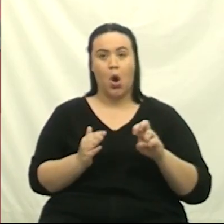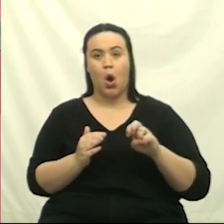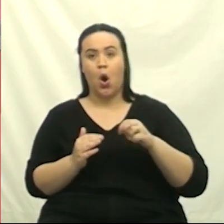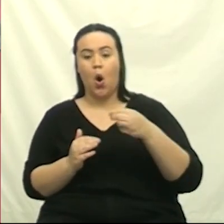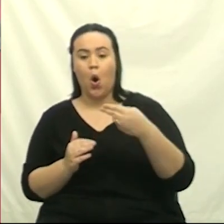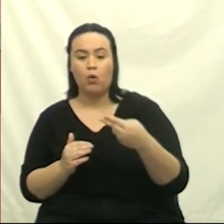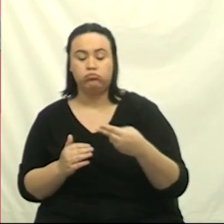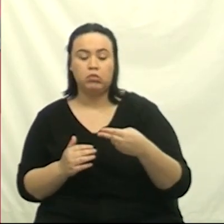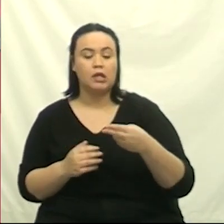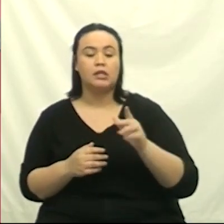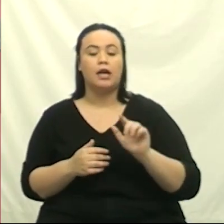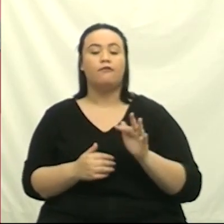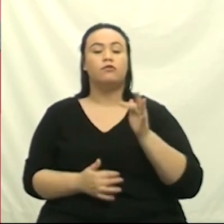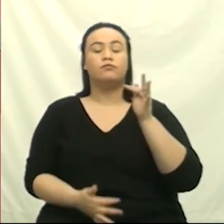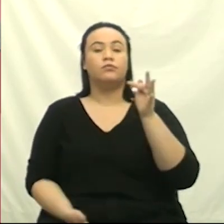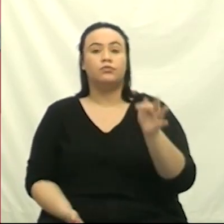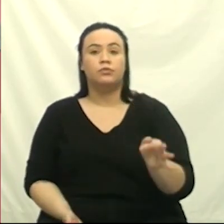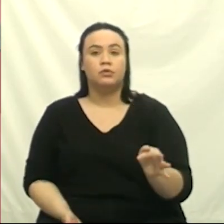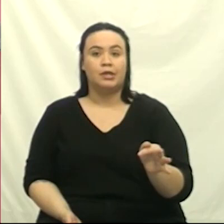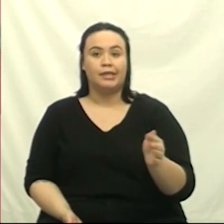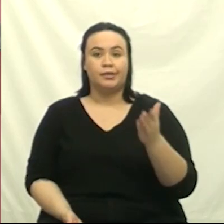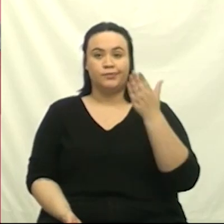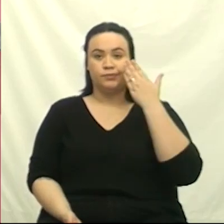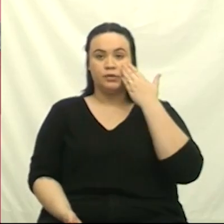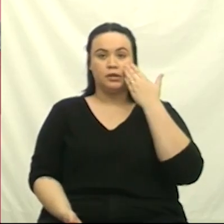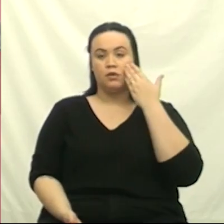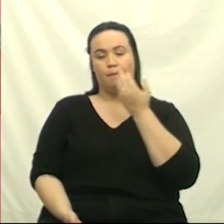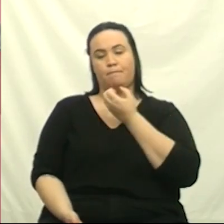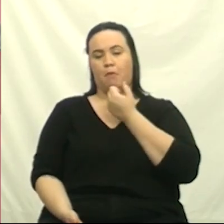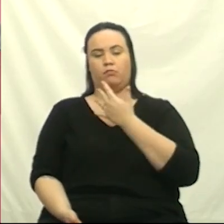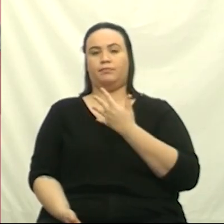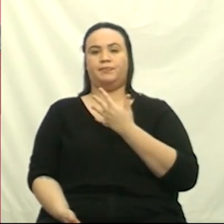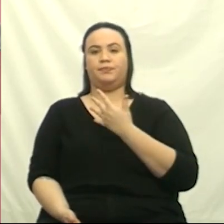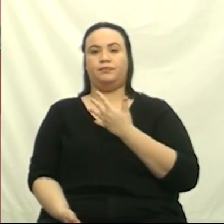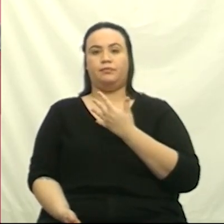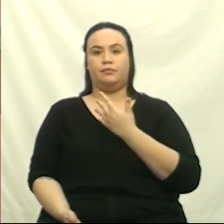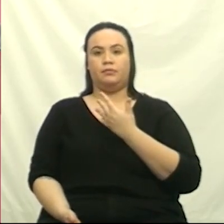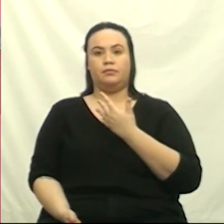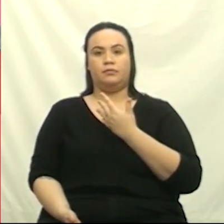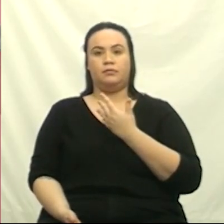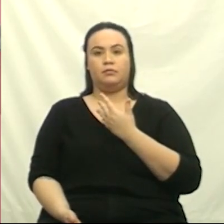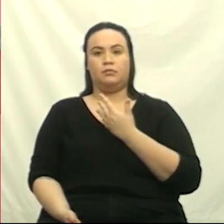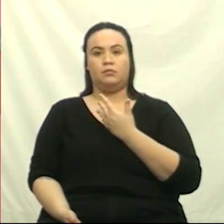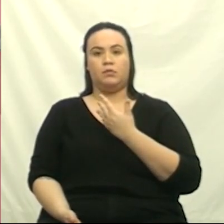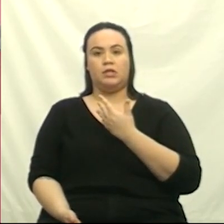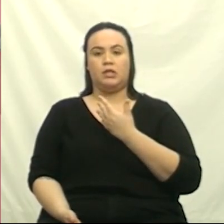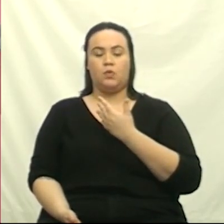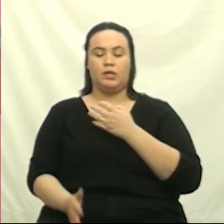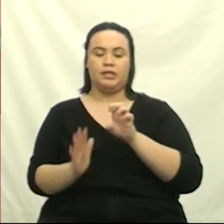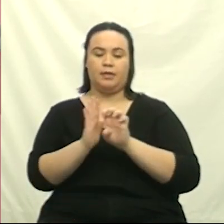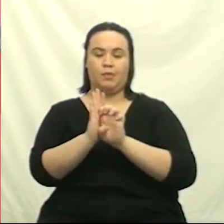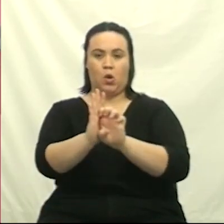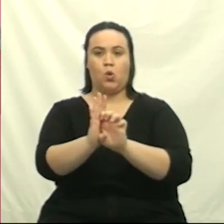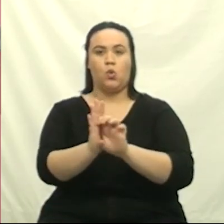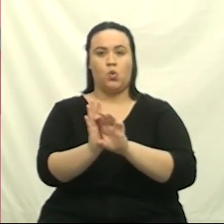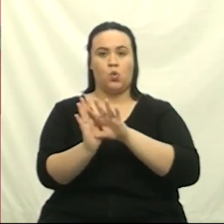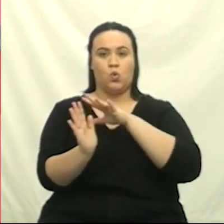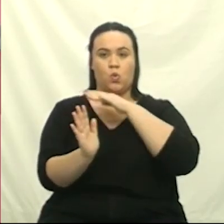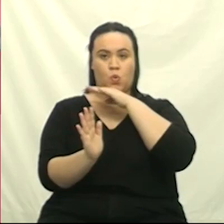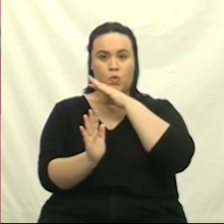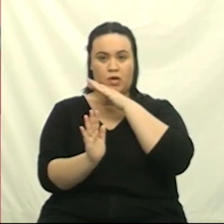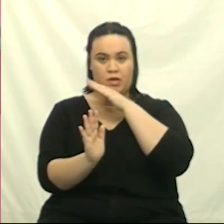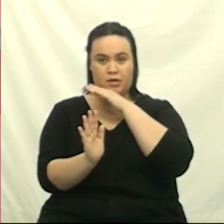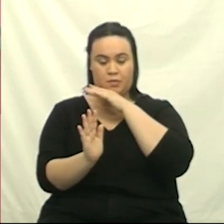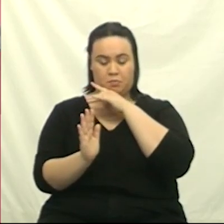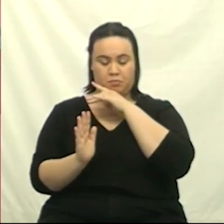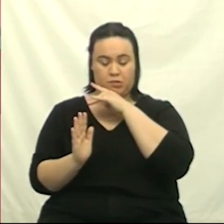prejuízo e que alguém disse que pode se tornar um mau exemplo para a região sindicato esse que